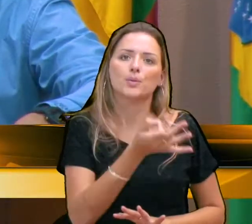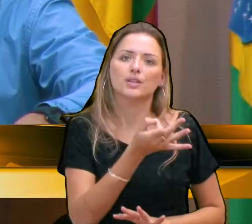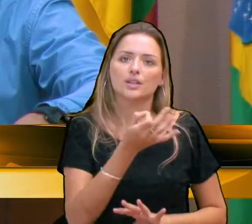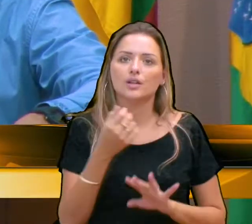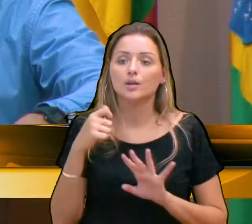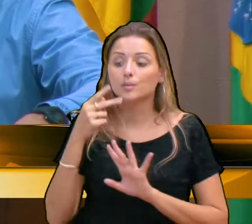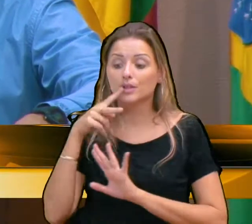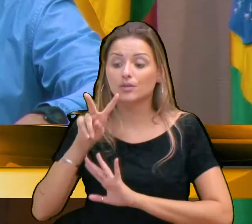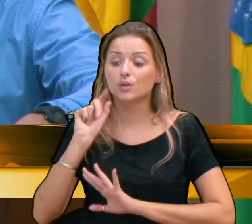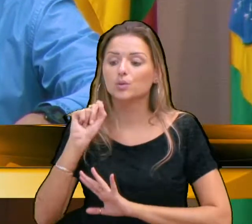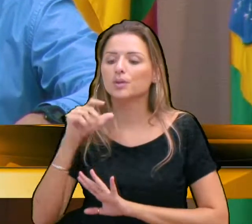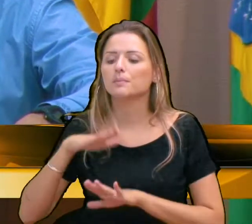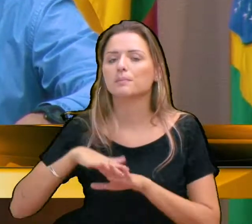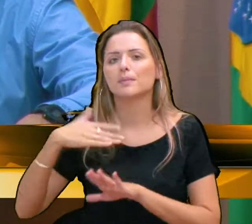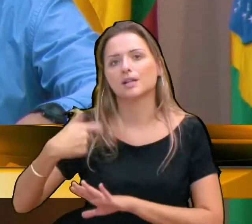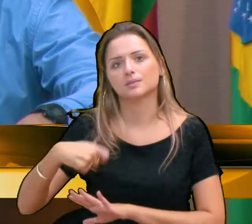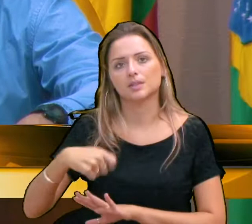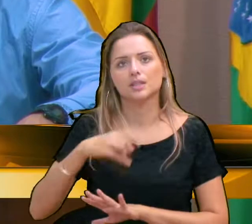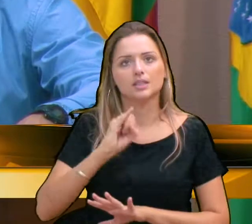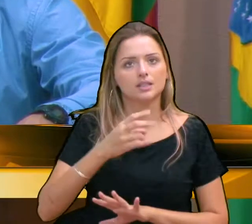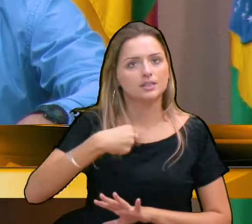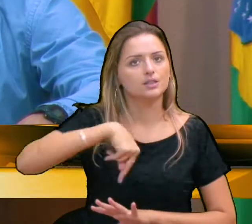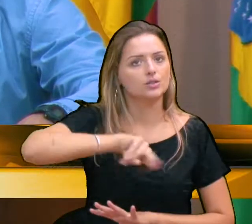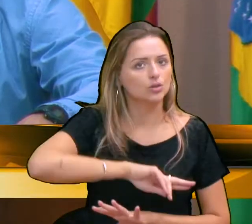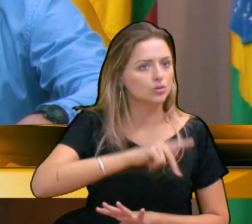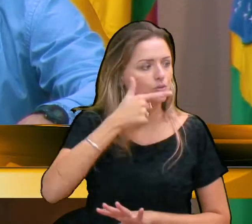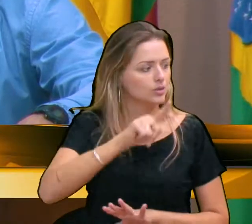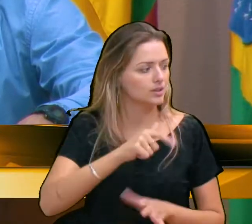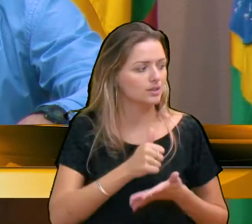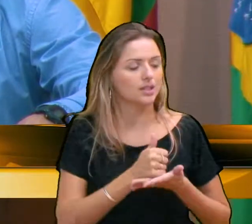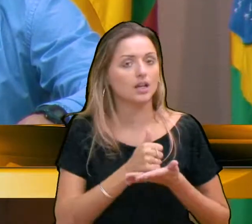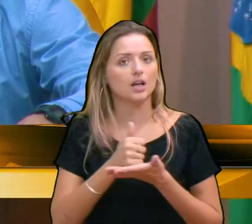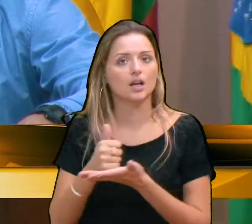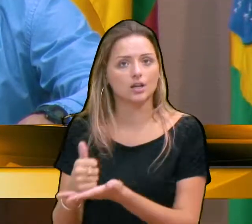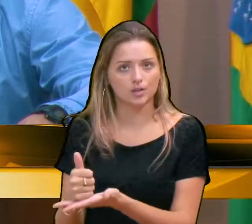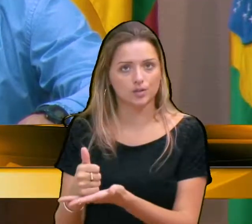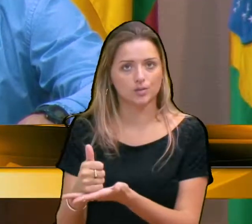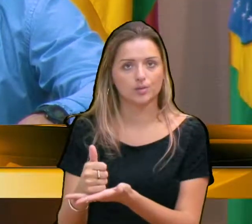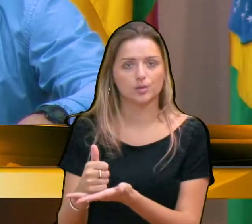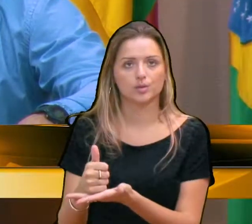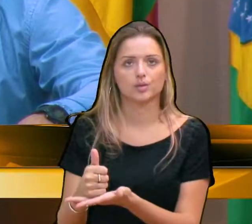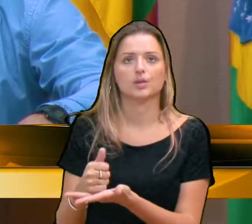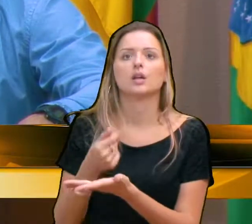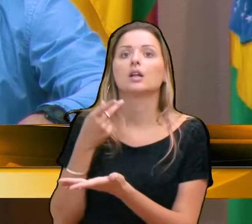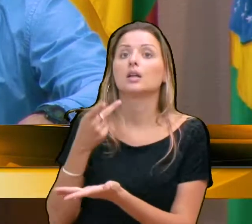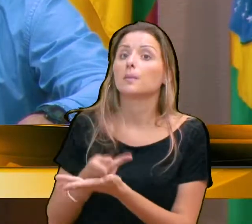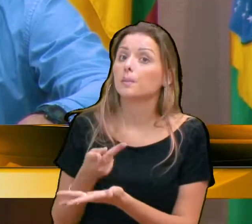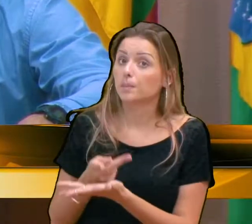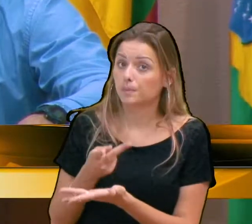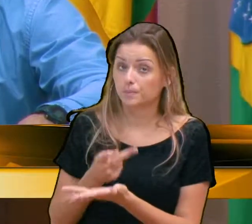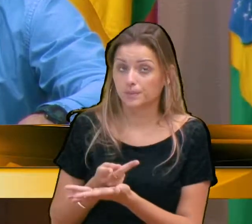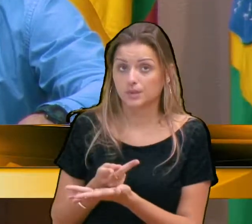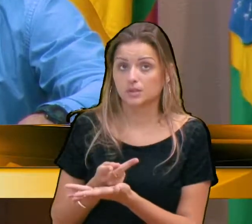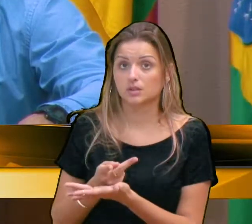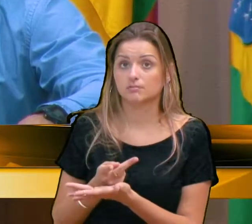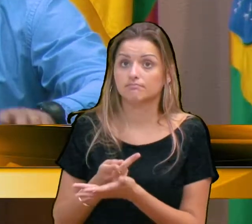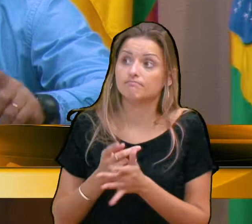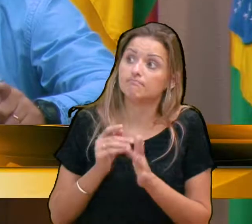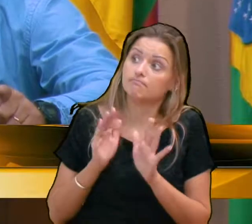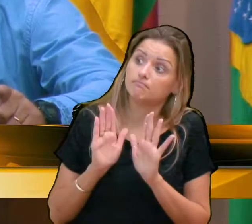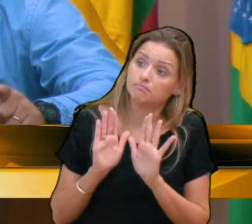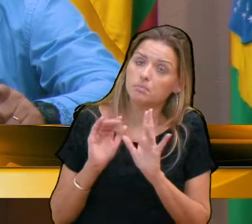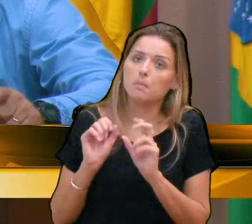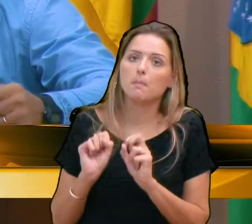se a gente soubesse e pudesse contribuir, já que está levado em conta a produção, a gente, de repente,